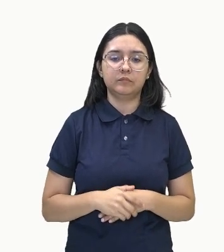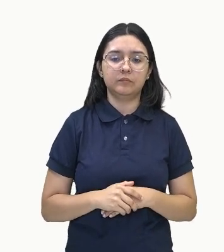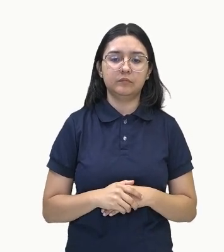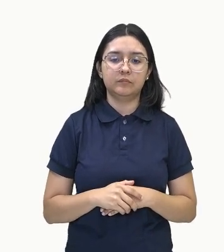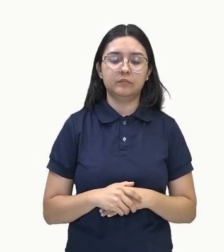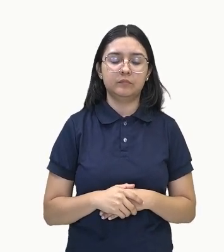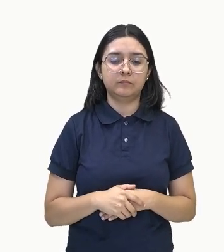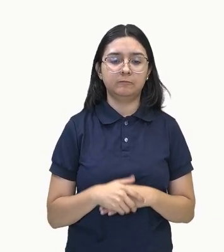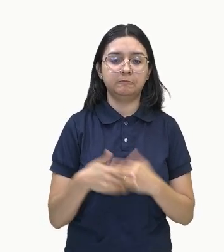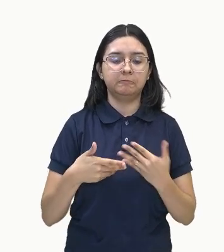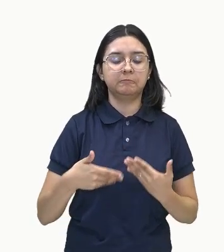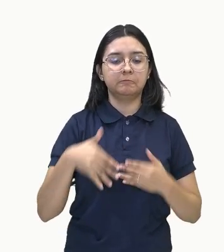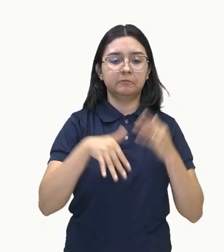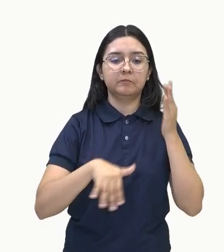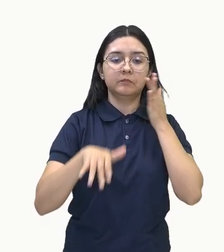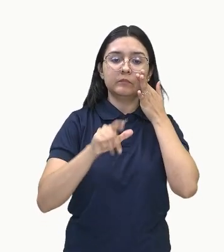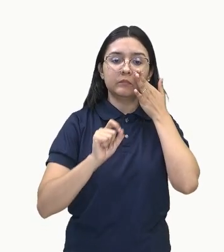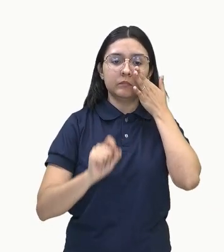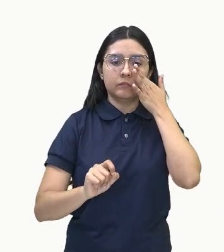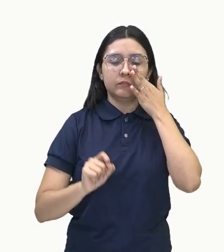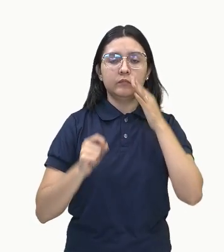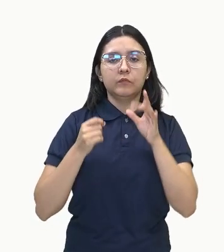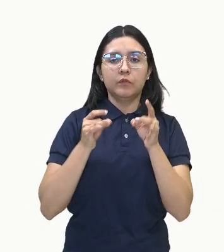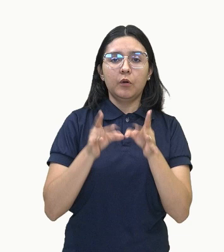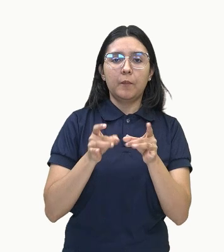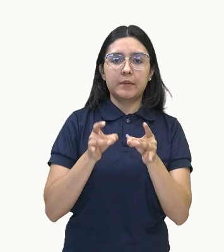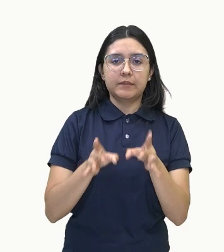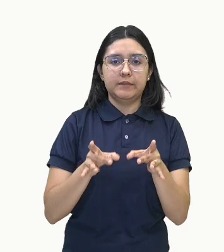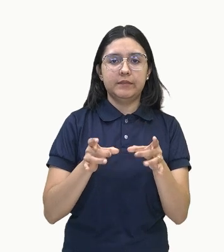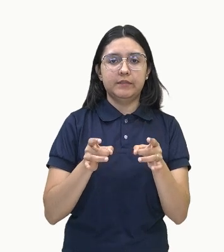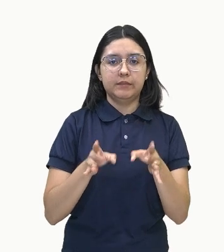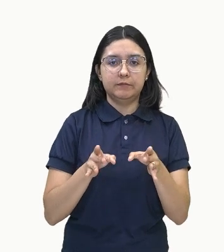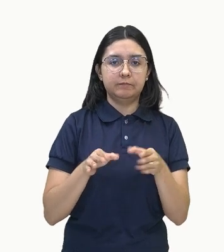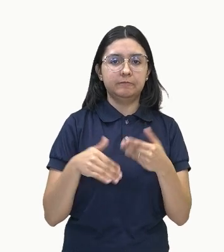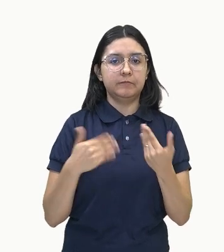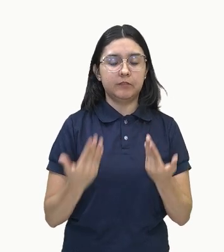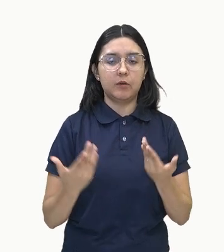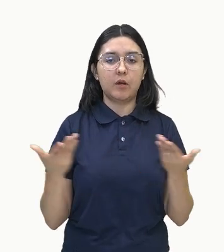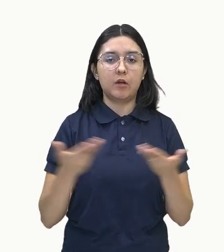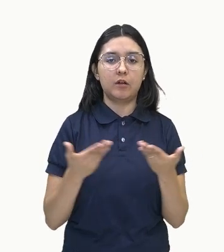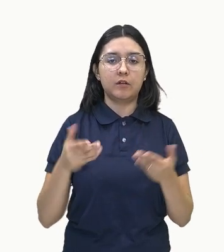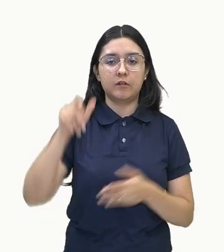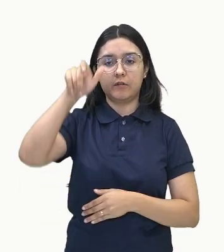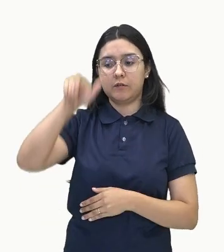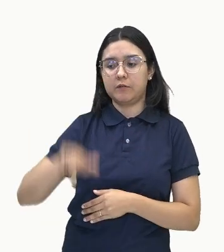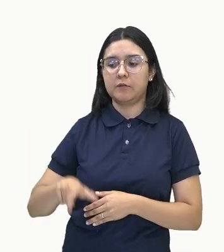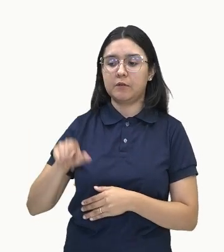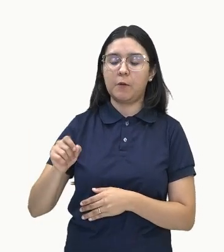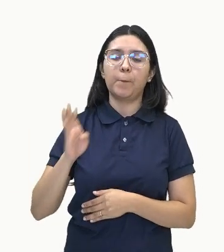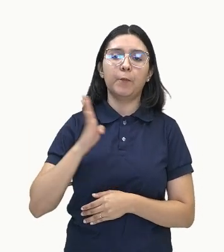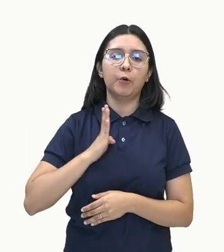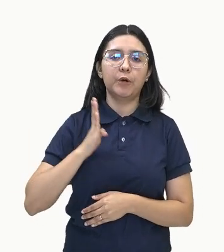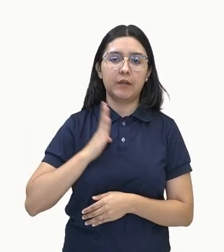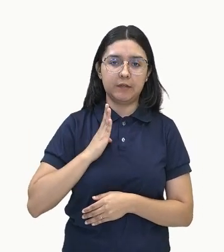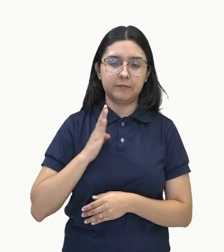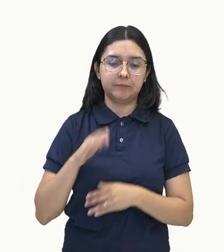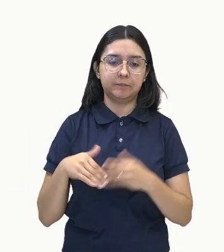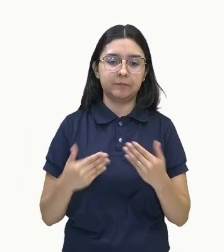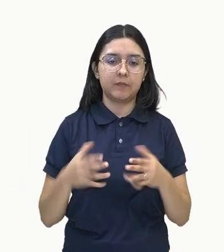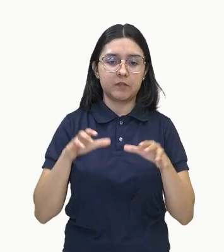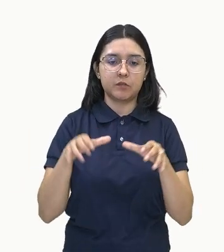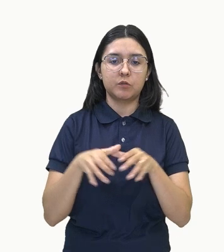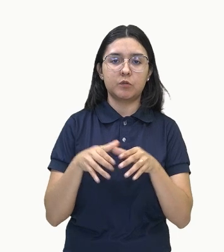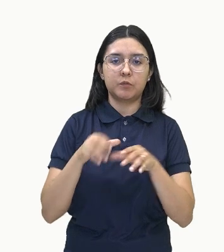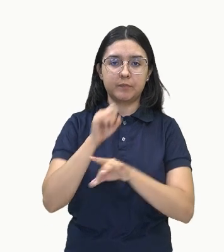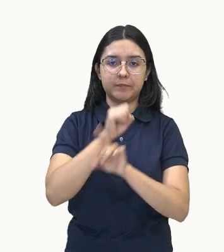que generalizando, o comerciante, a partir de então, vai ser conhecido como o burguês. Essa classe